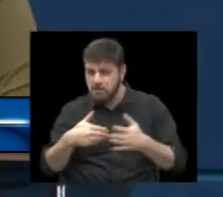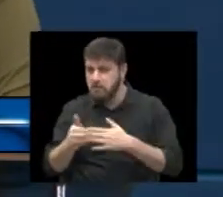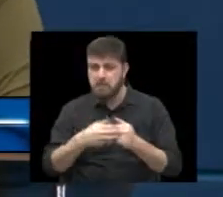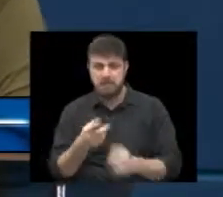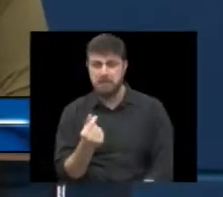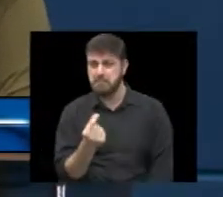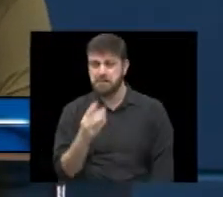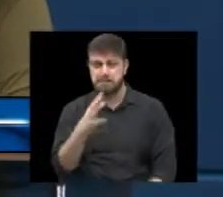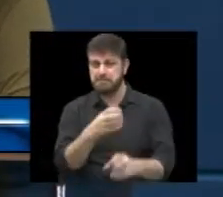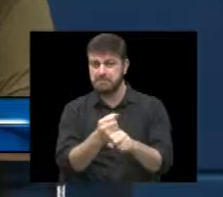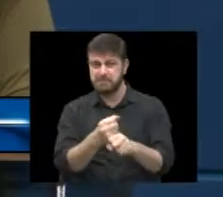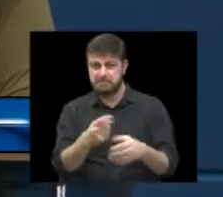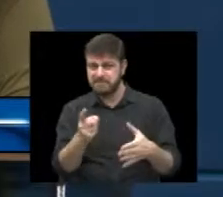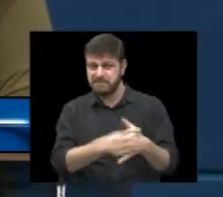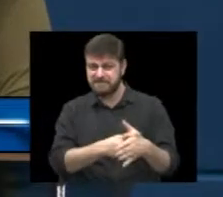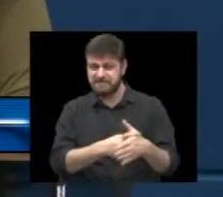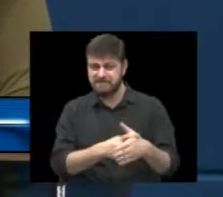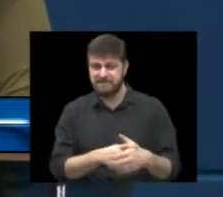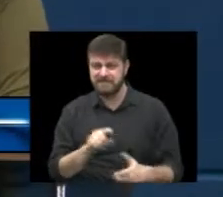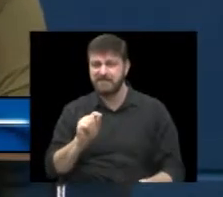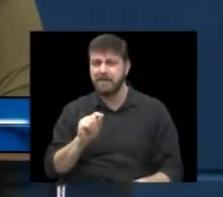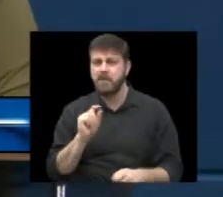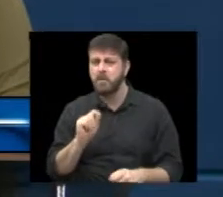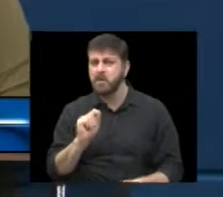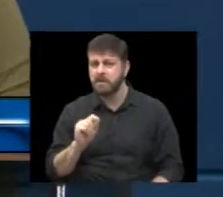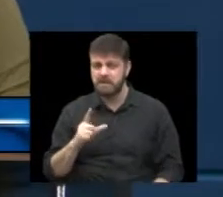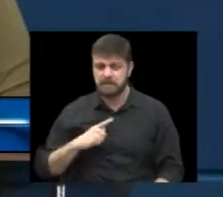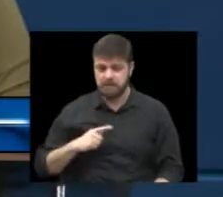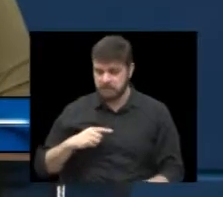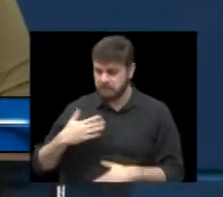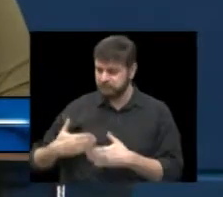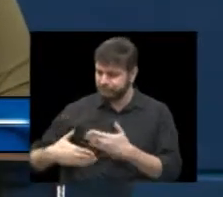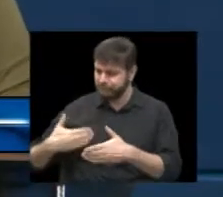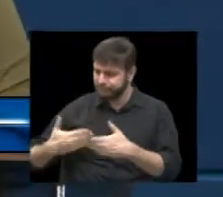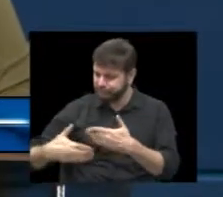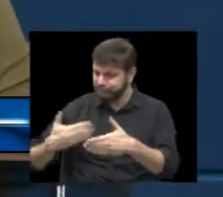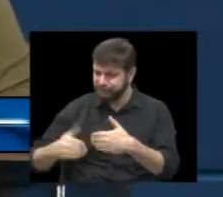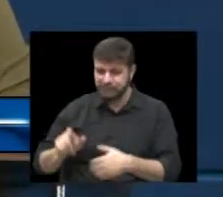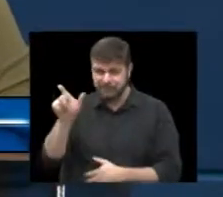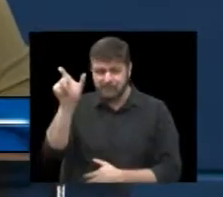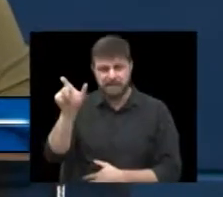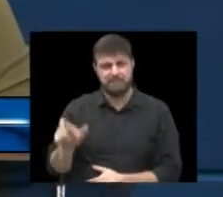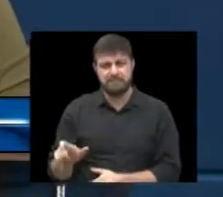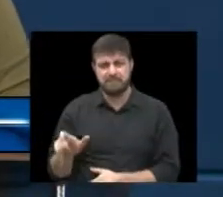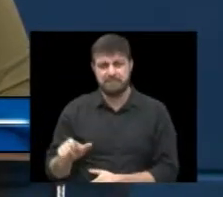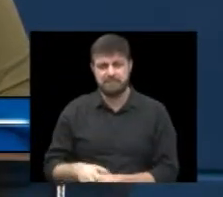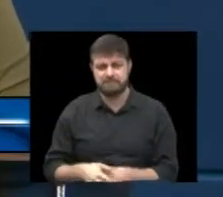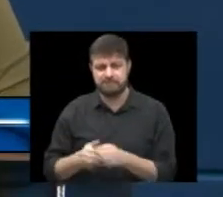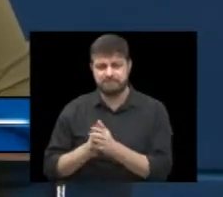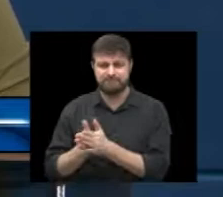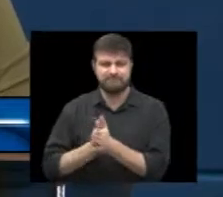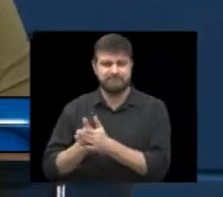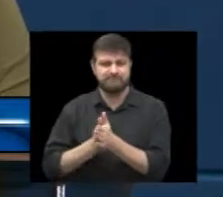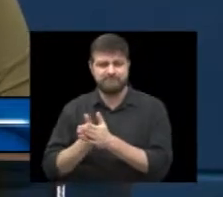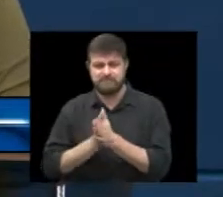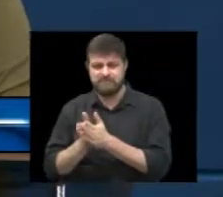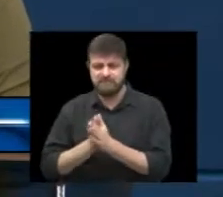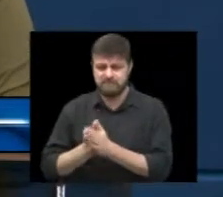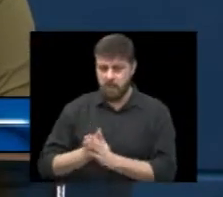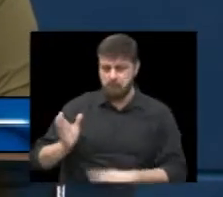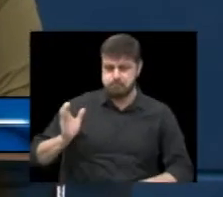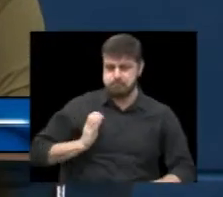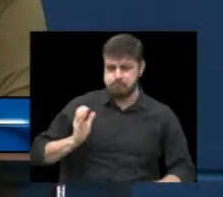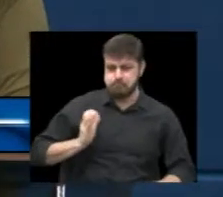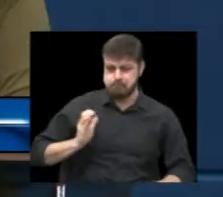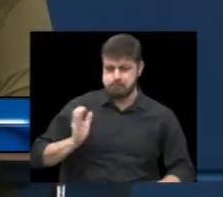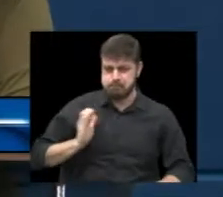gênero. Na verdade, se cria um processo que é para presentear os